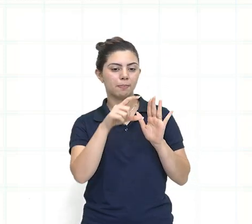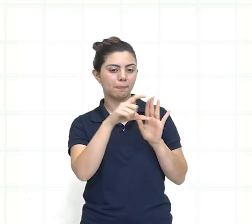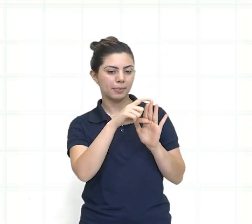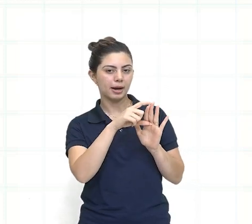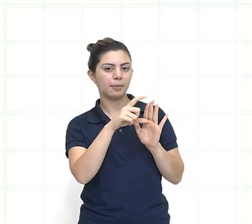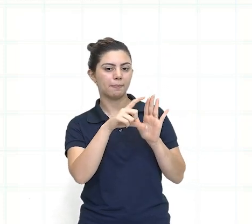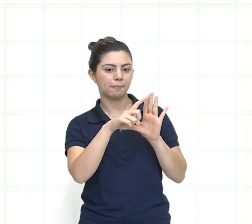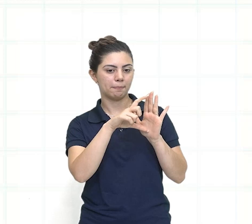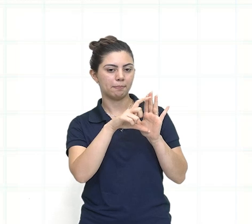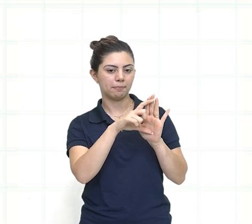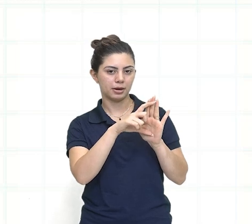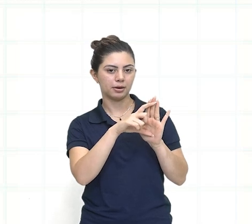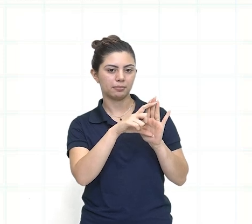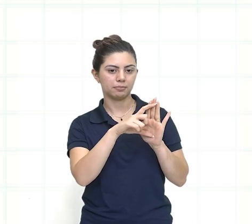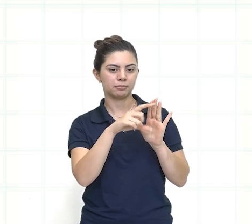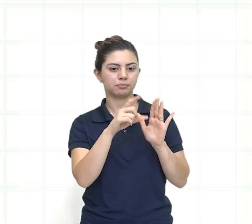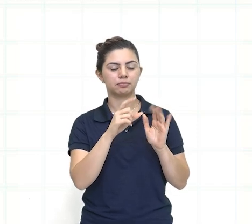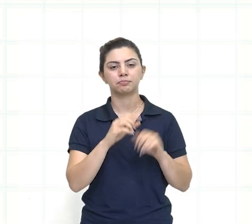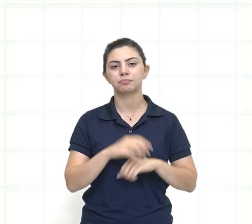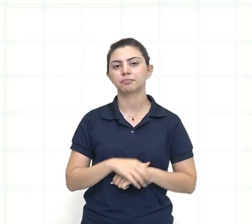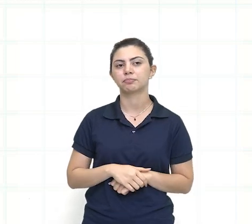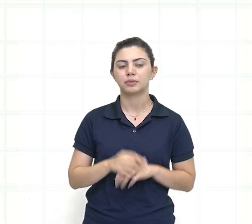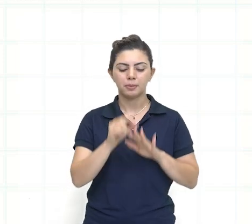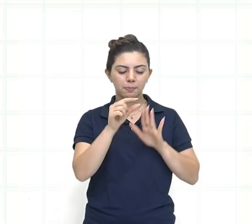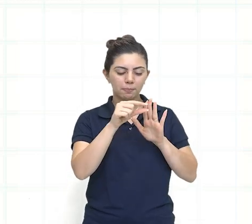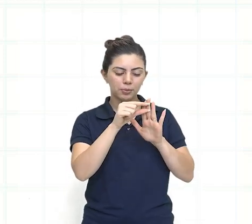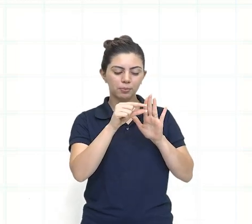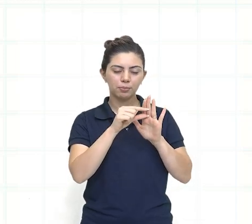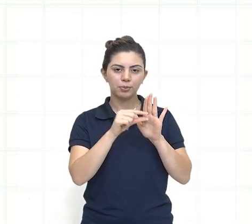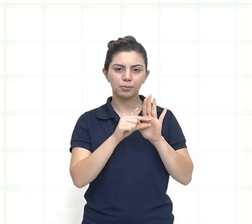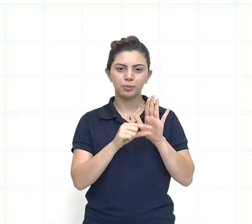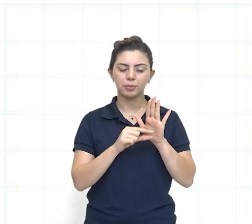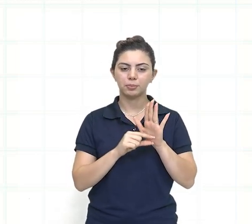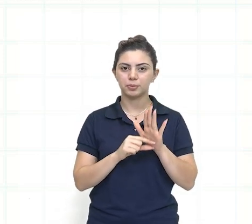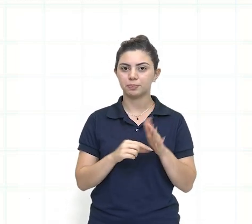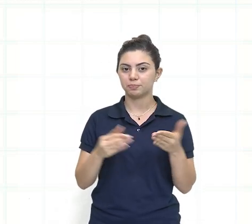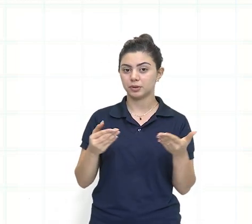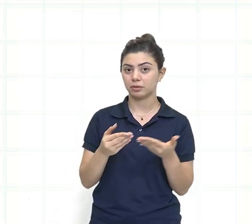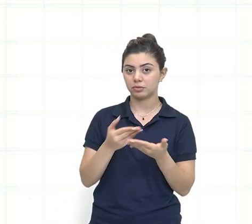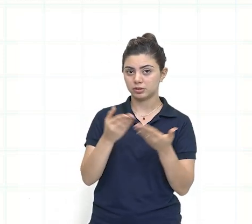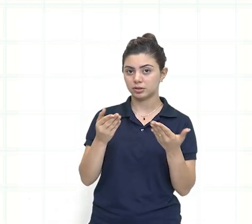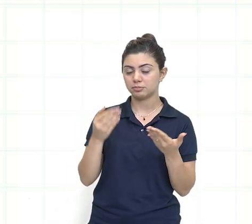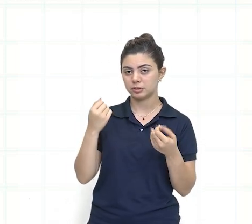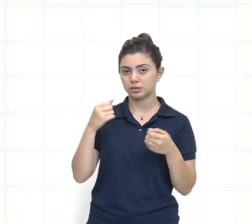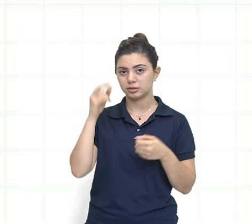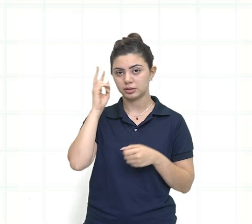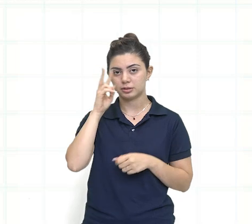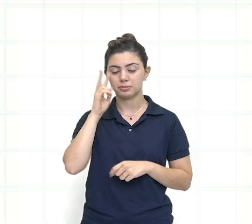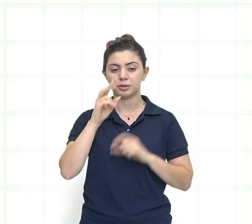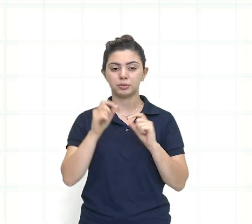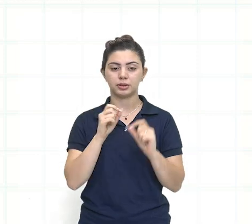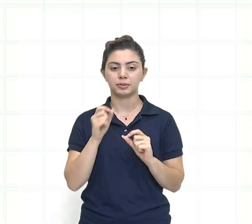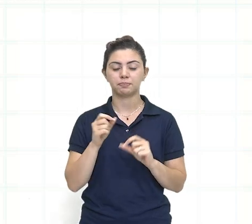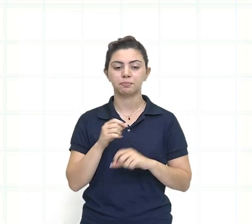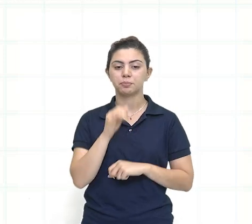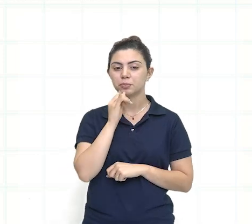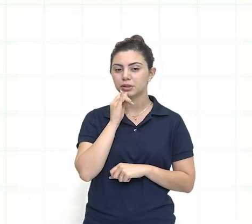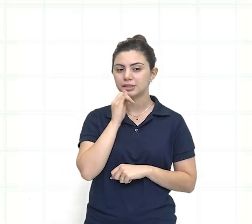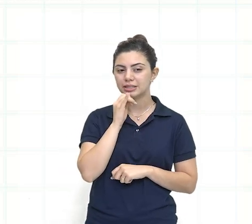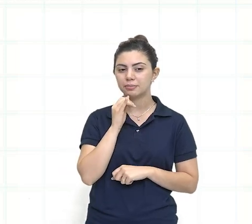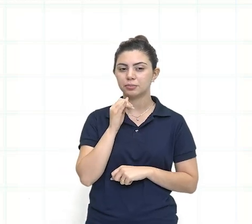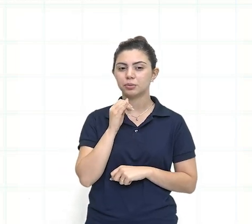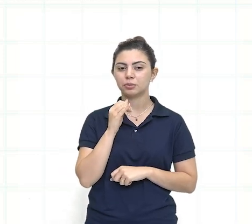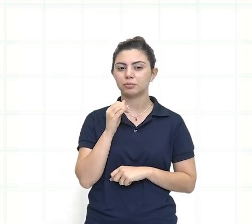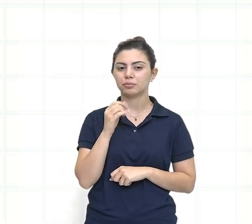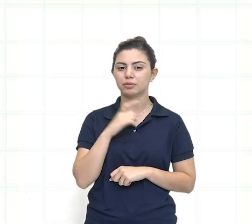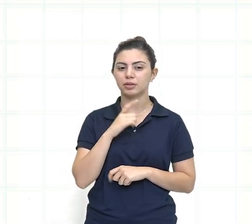em estrofes, tá? Então, lembrem bem, quando ele está junto aqui, como vocês estão